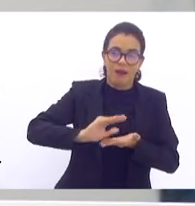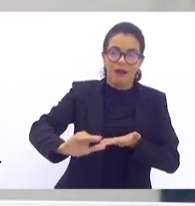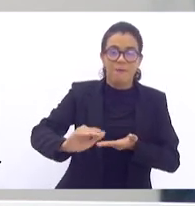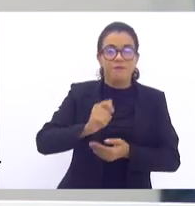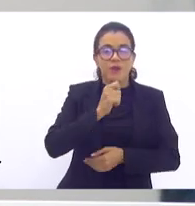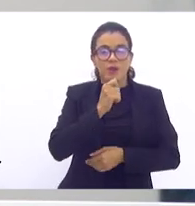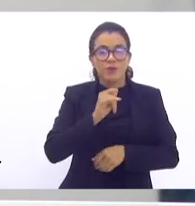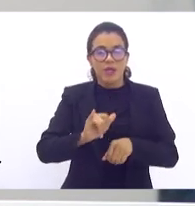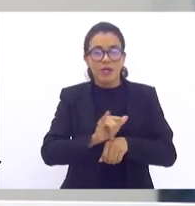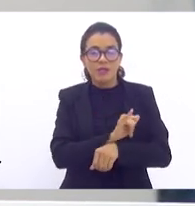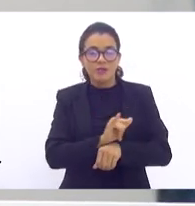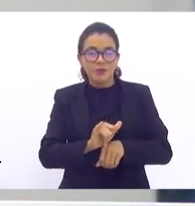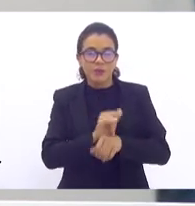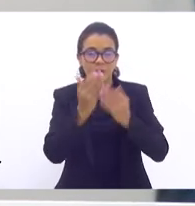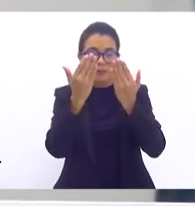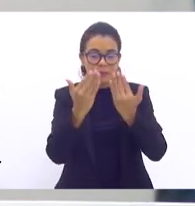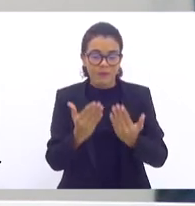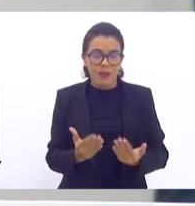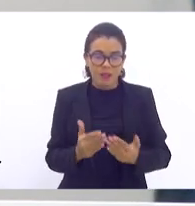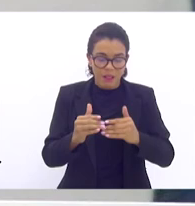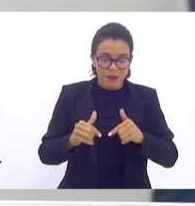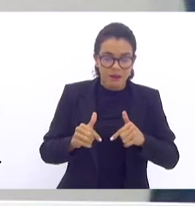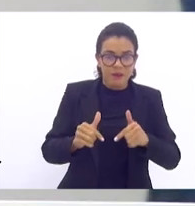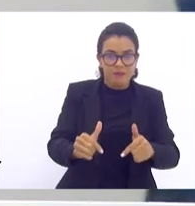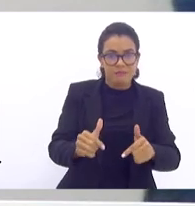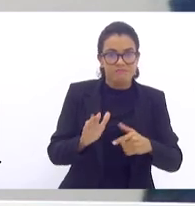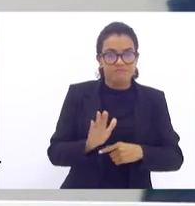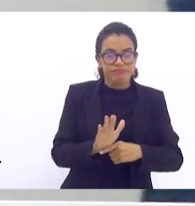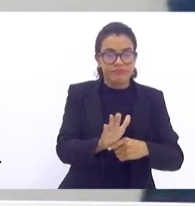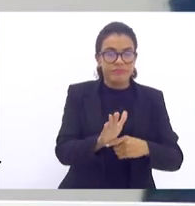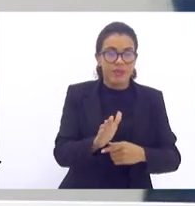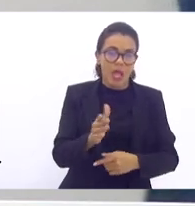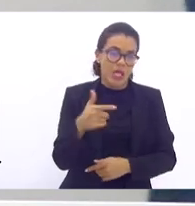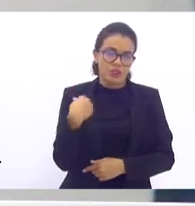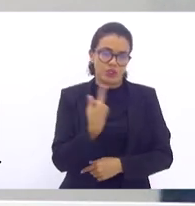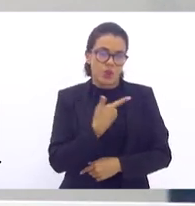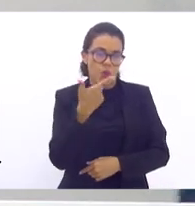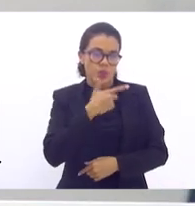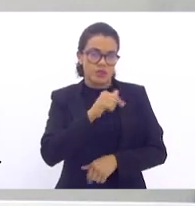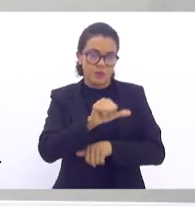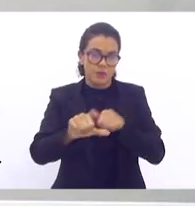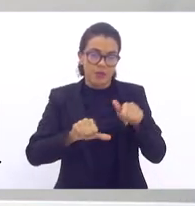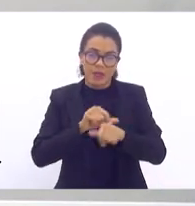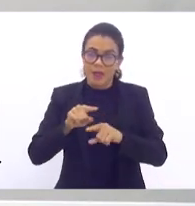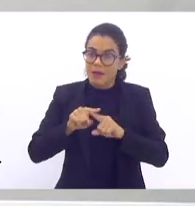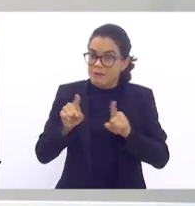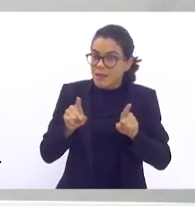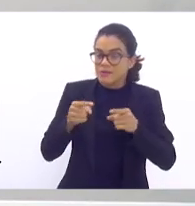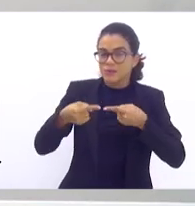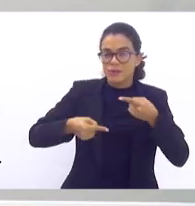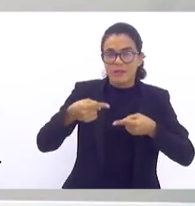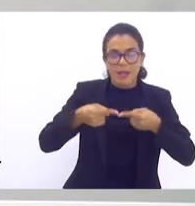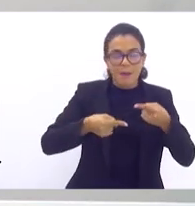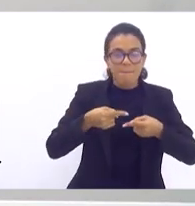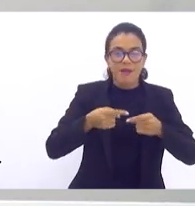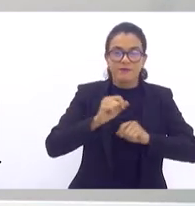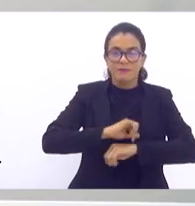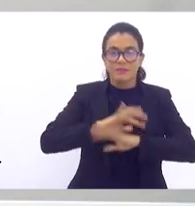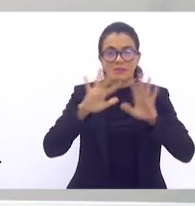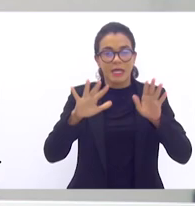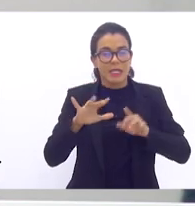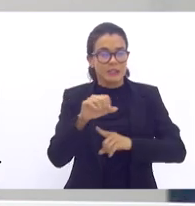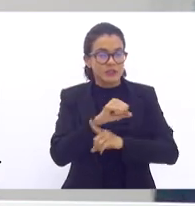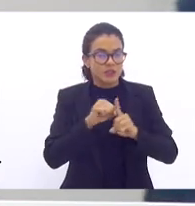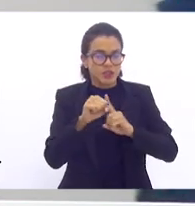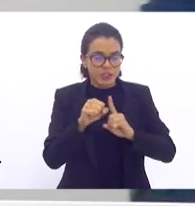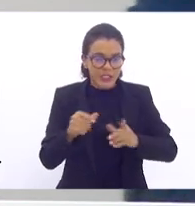instrumentos para analisar a efetividade dela não que a gente vai conseguir mudar mas pelo menos esse debate vai ficar mais claro a sociedade vai pressionar né